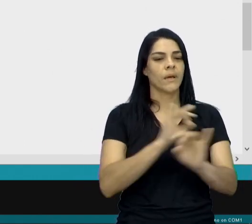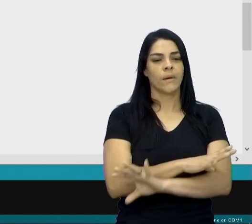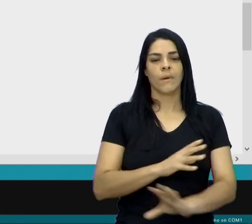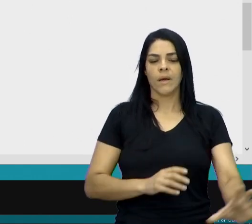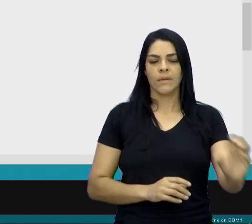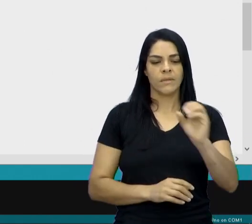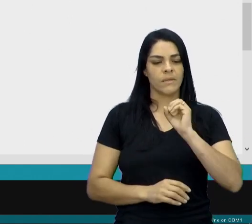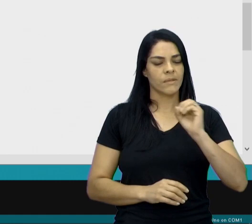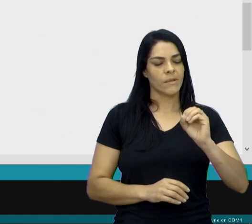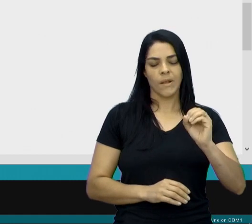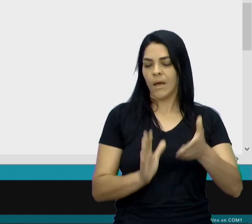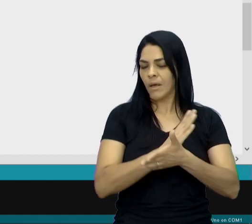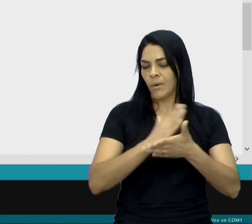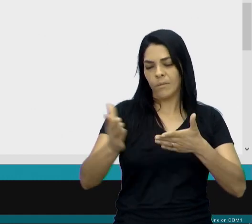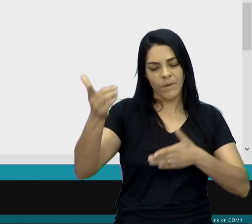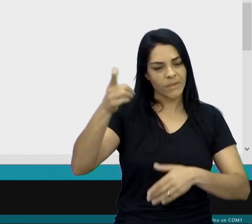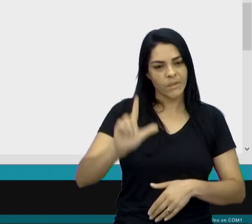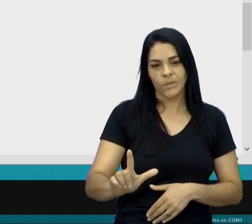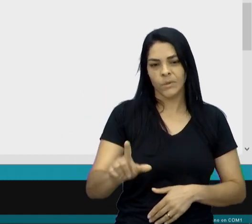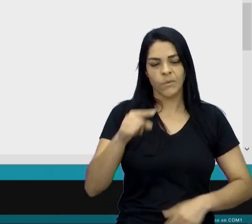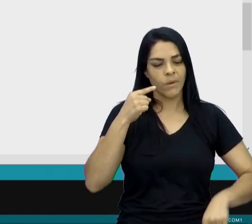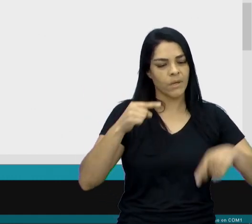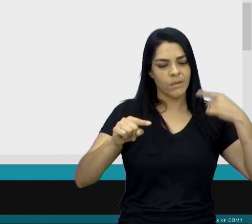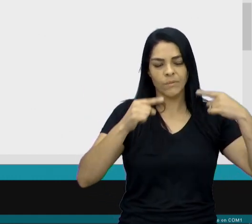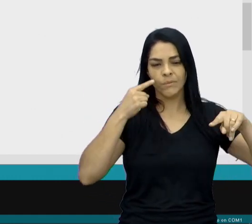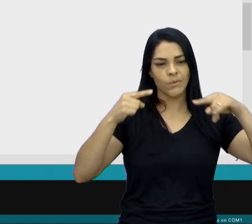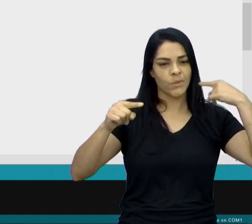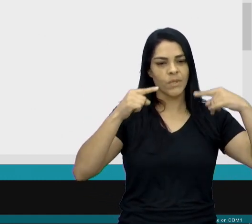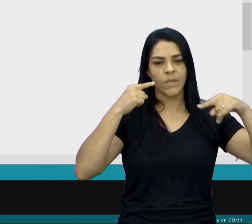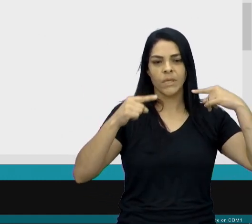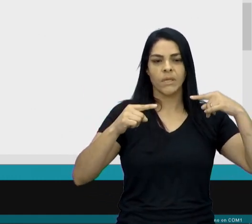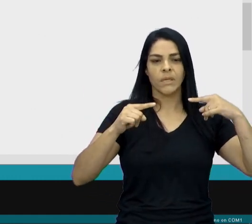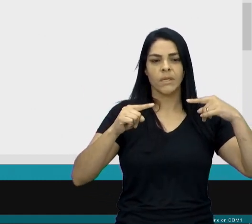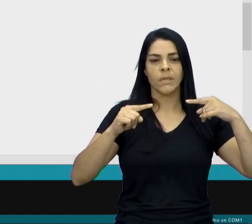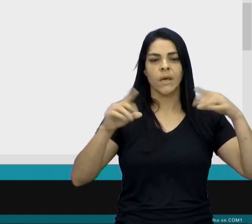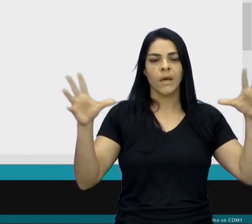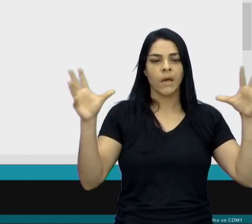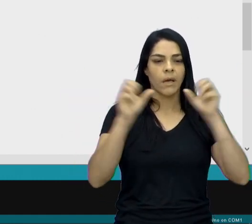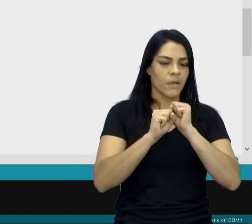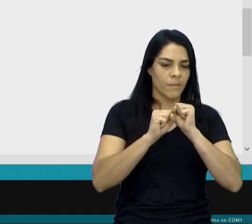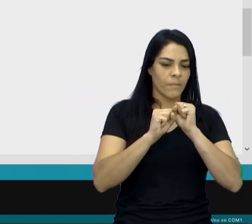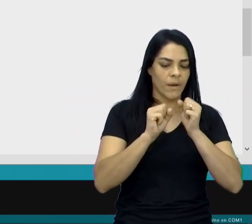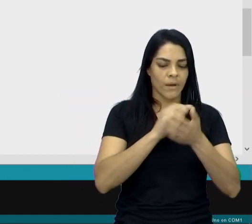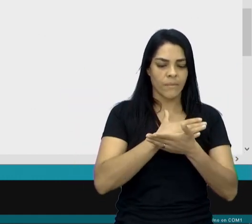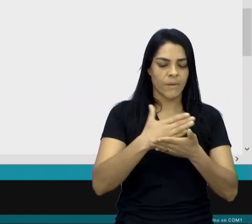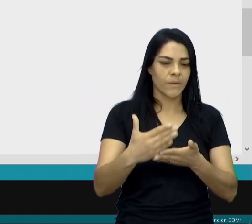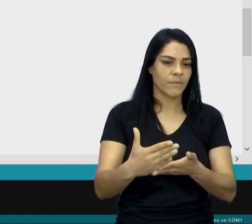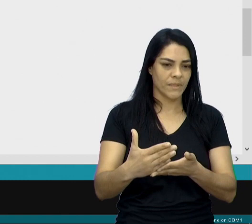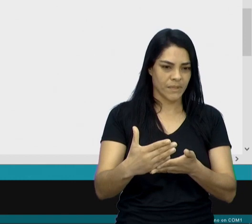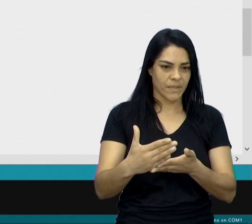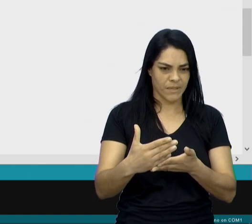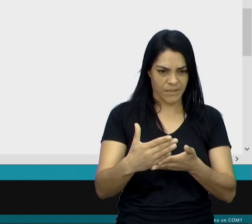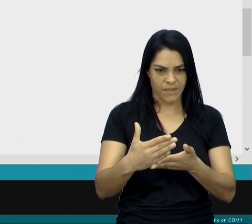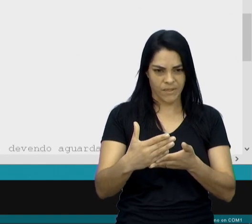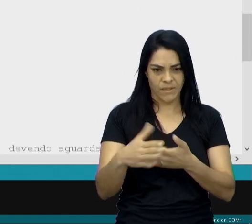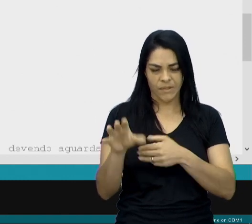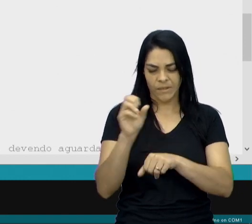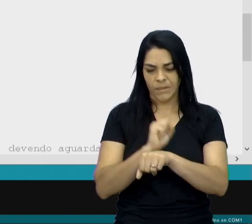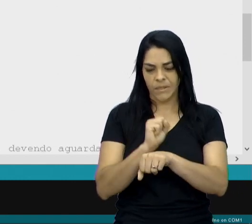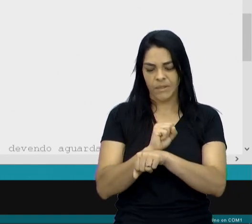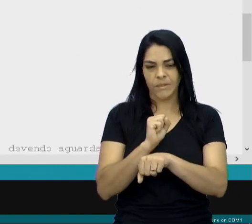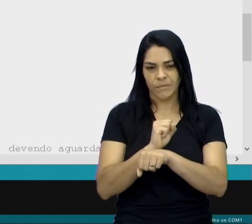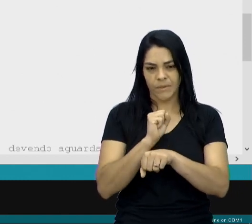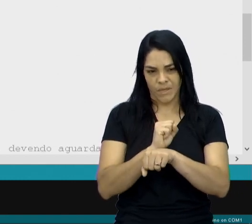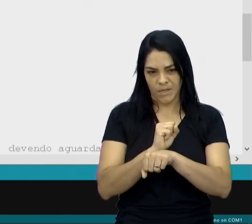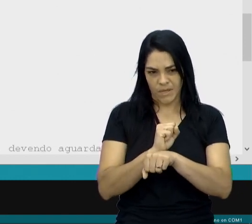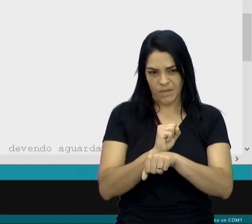zerar a sequência. Ele toca as musiquinhas, né? E aí apaga tudo de novo para começar. E aí, enquanto tá aguardando a jogada, o que